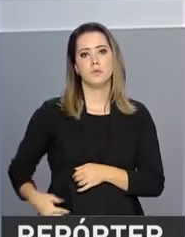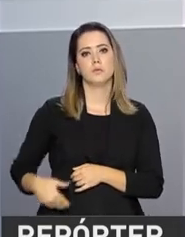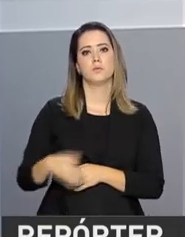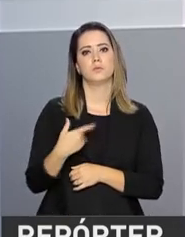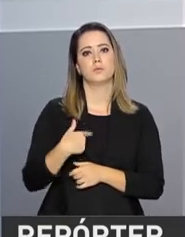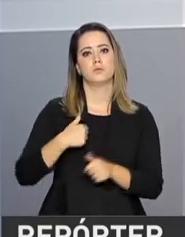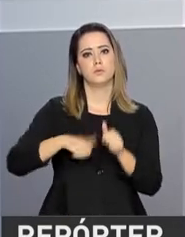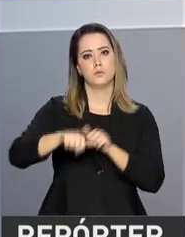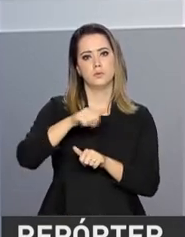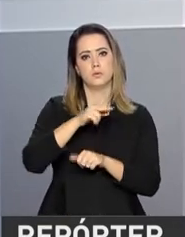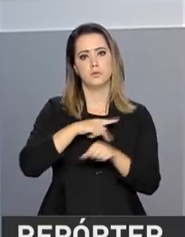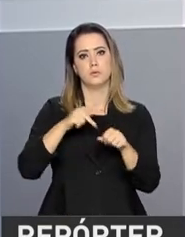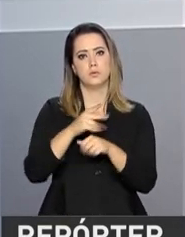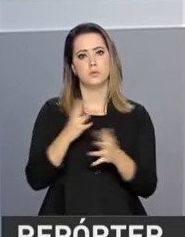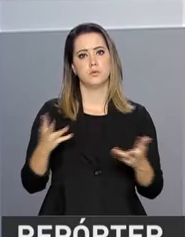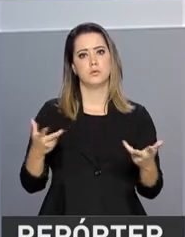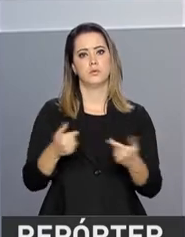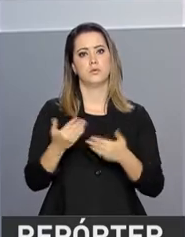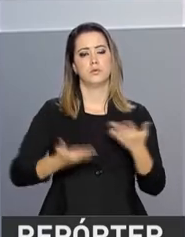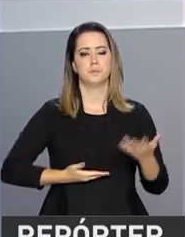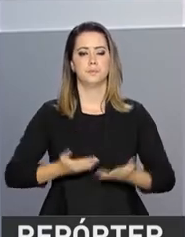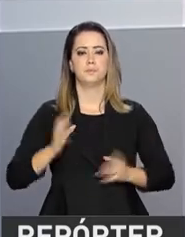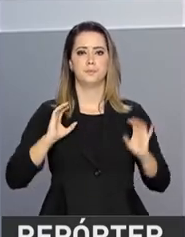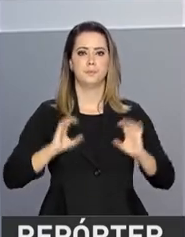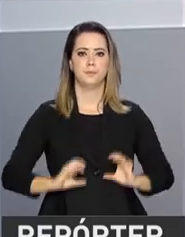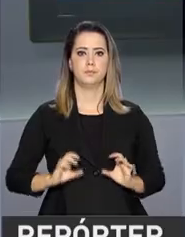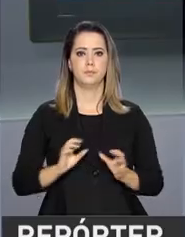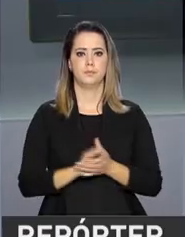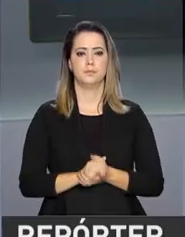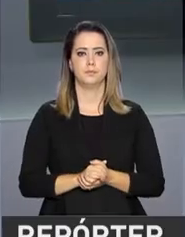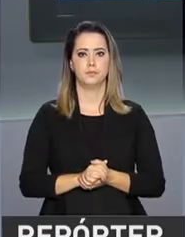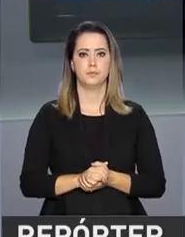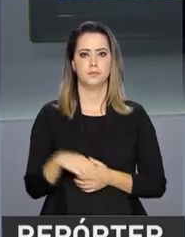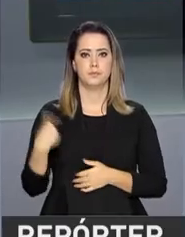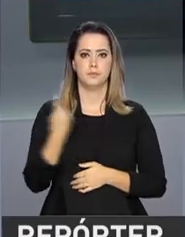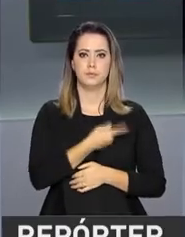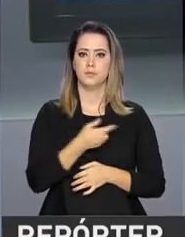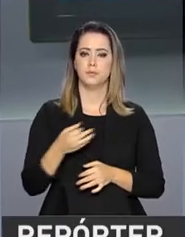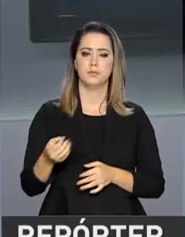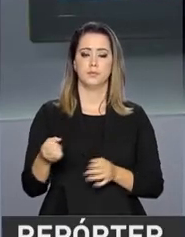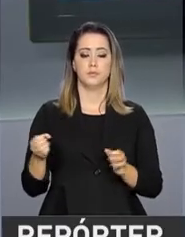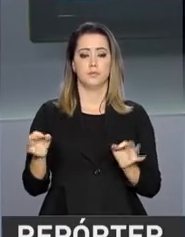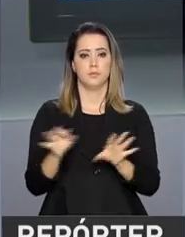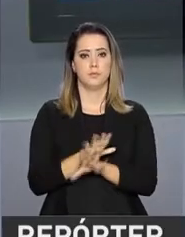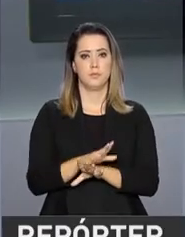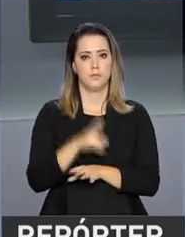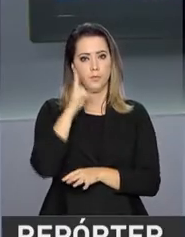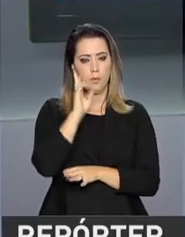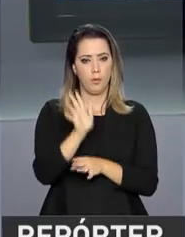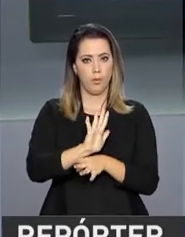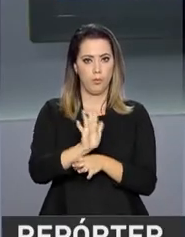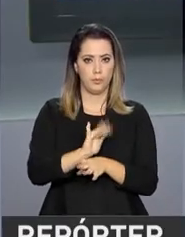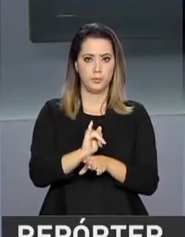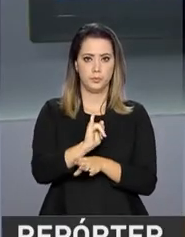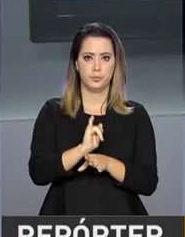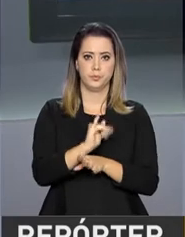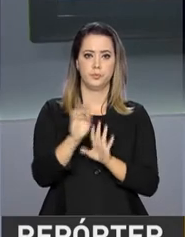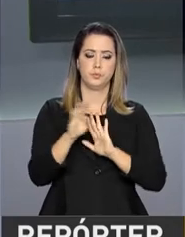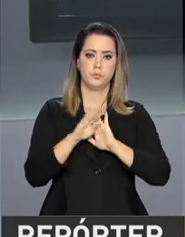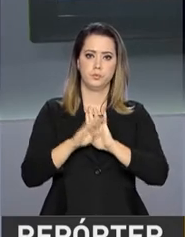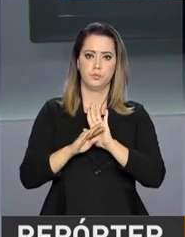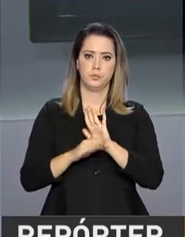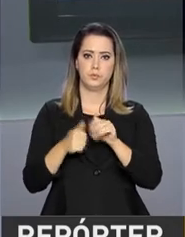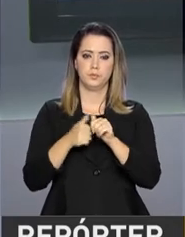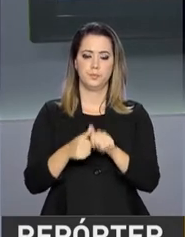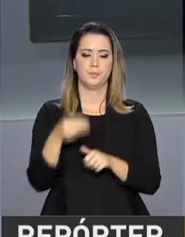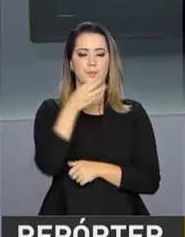o país mais eficiente a serviço do cidadão nós ficamos por aqui você pode rever as reportagens no youtube e